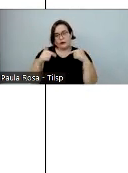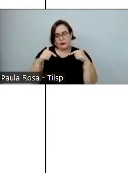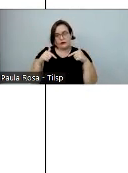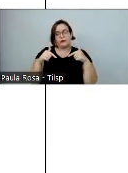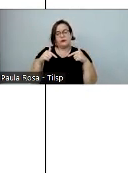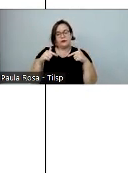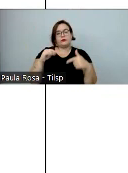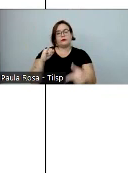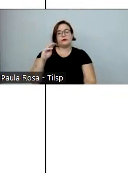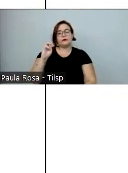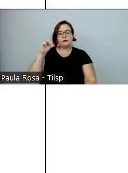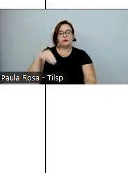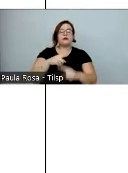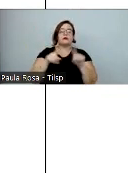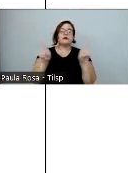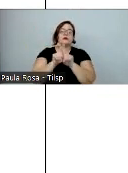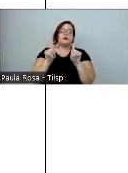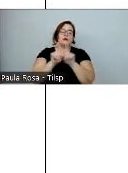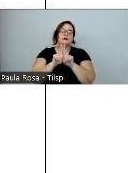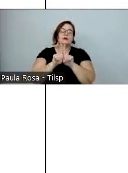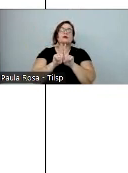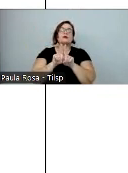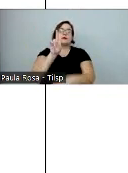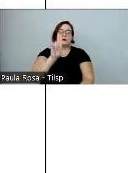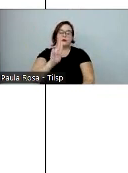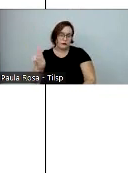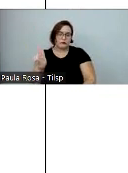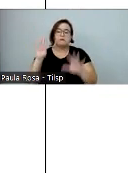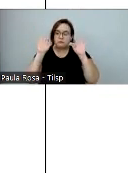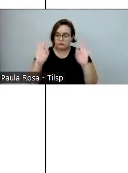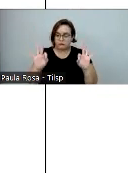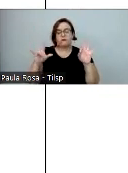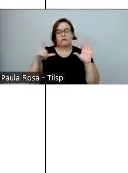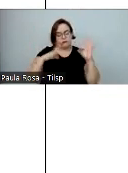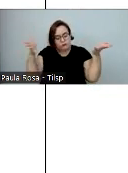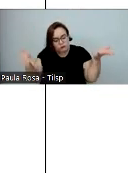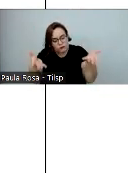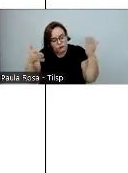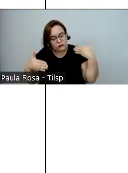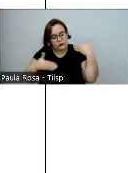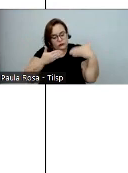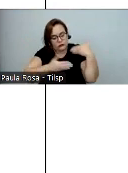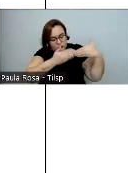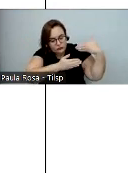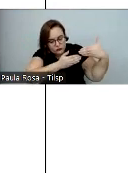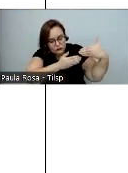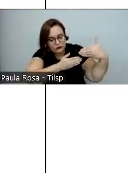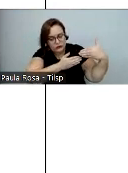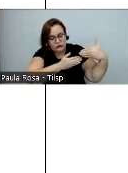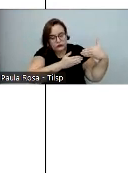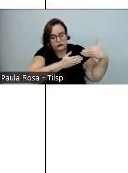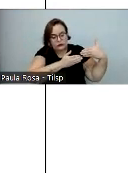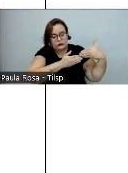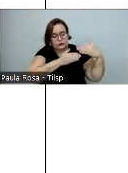junto a outras organizações parceiras como universidades e que de fato se for mente aí um processo de integral de aplicação